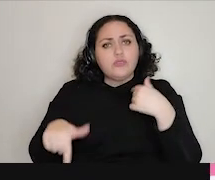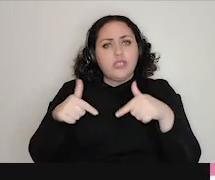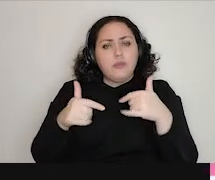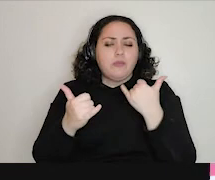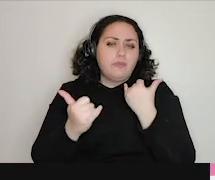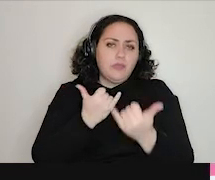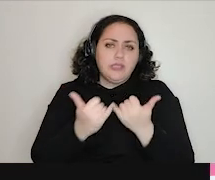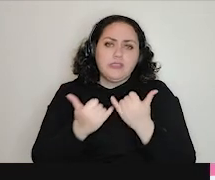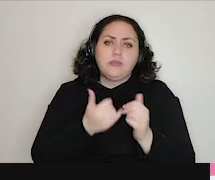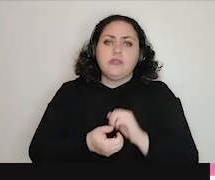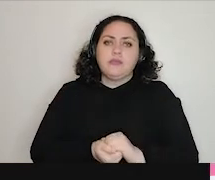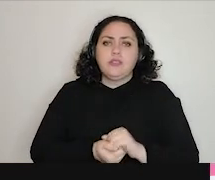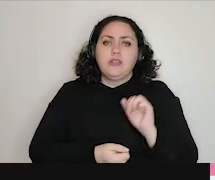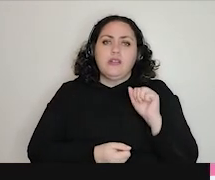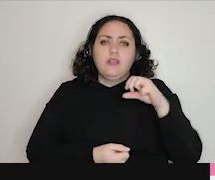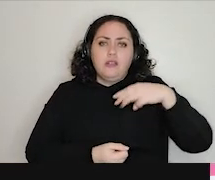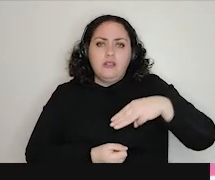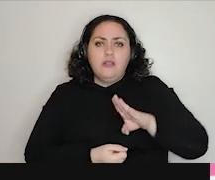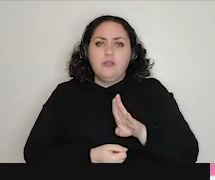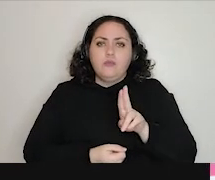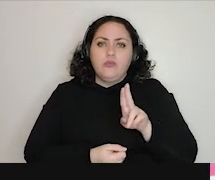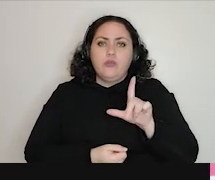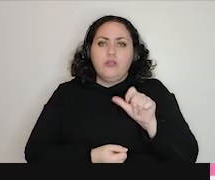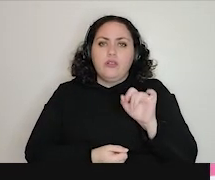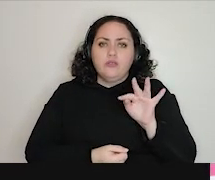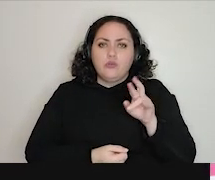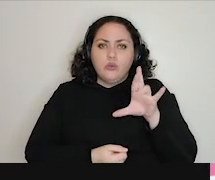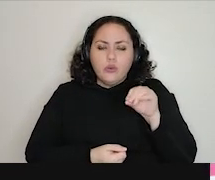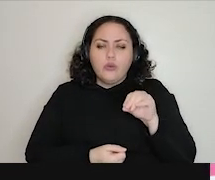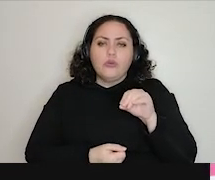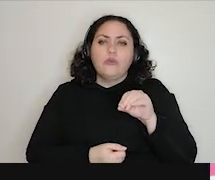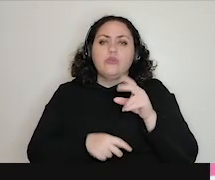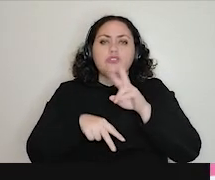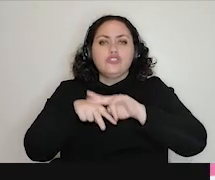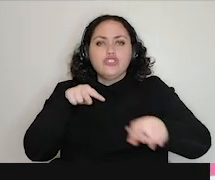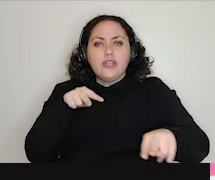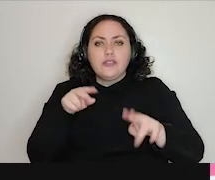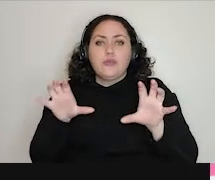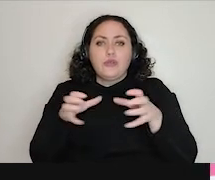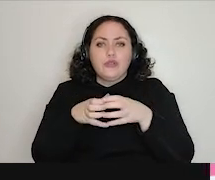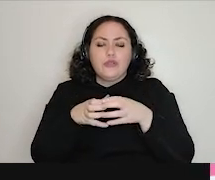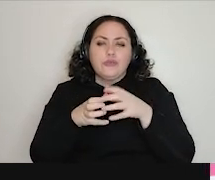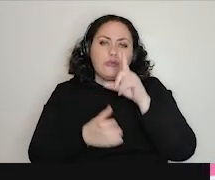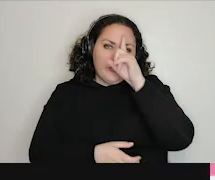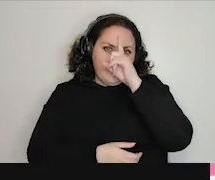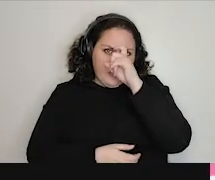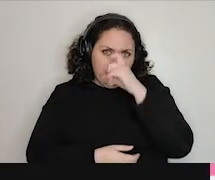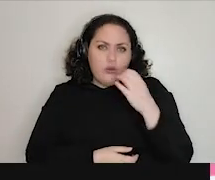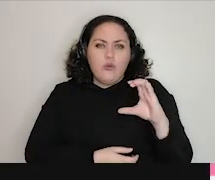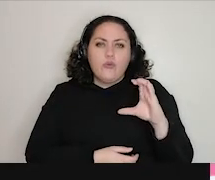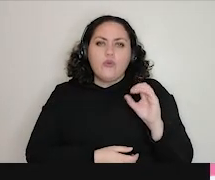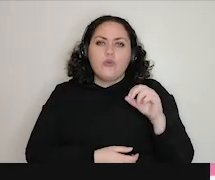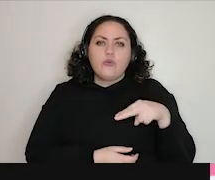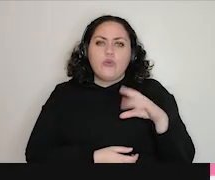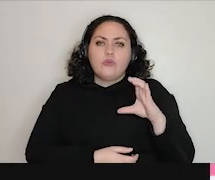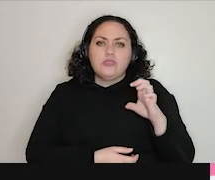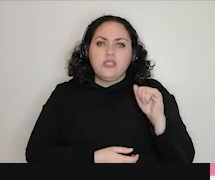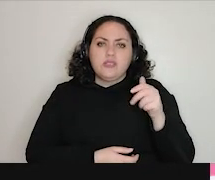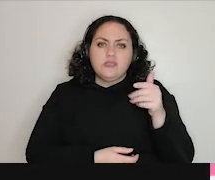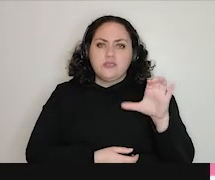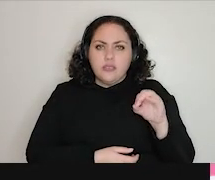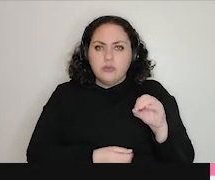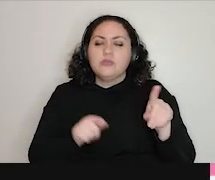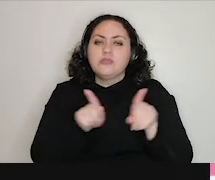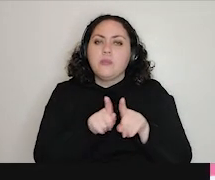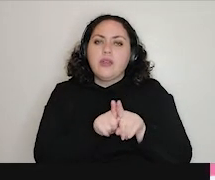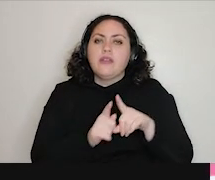serviços de referência, né, como, por exemplo, o ambulatório de identidade de gênero do Grupo Hospitalar Conceição, que fica mais ali na região